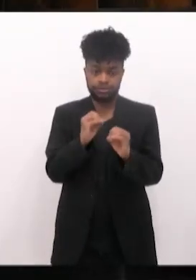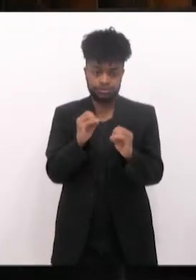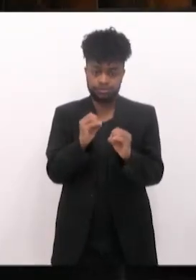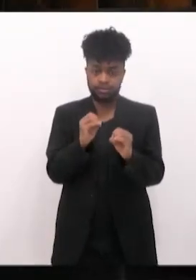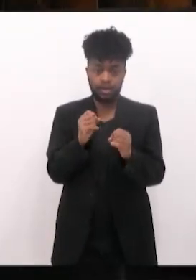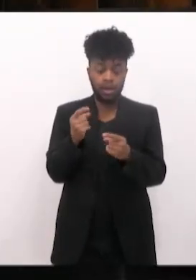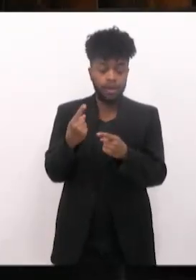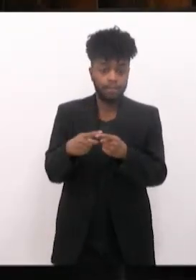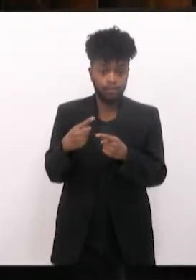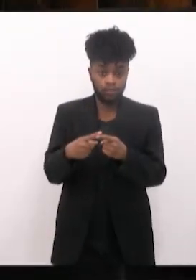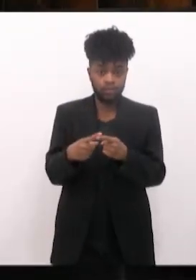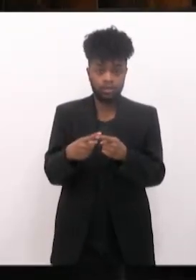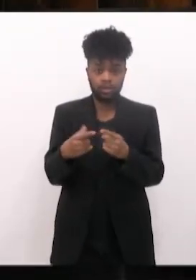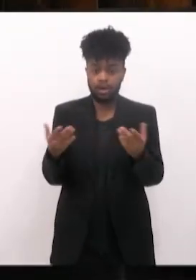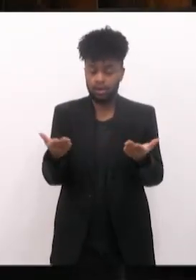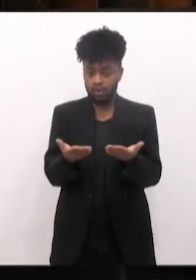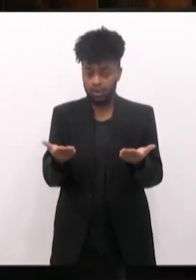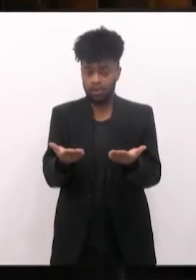Porque o atual